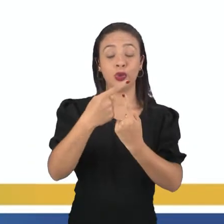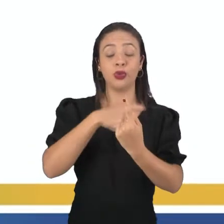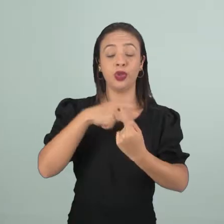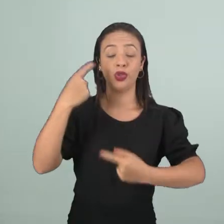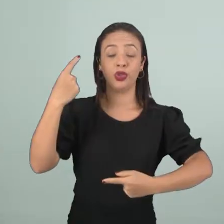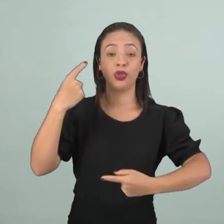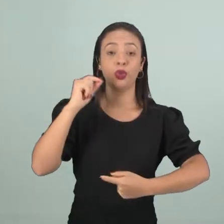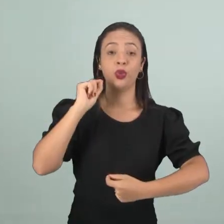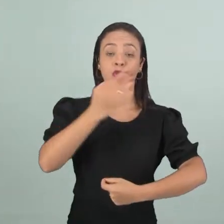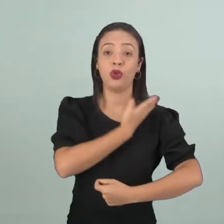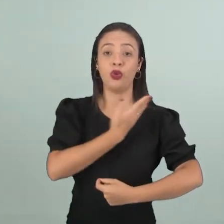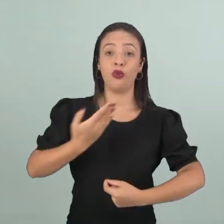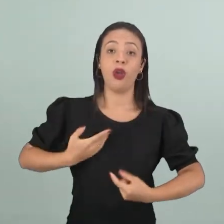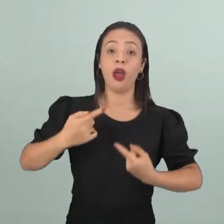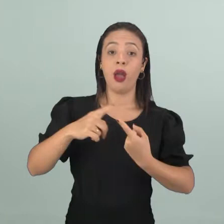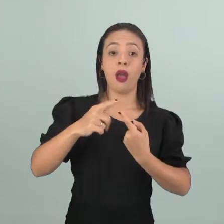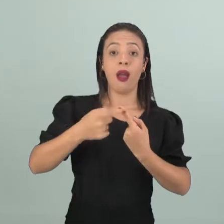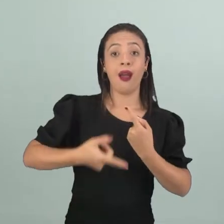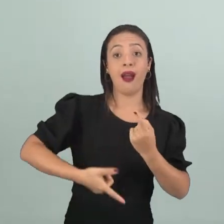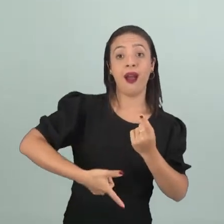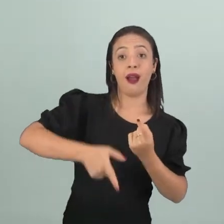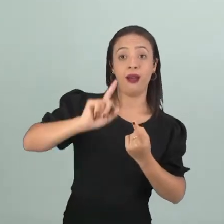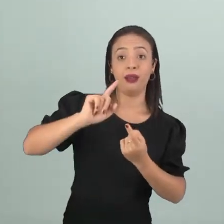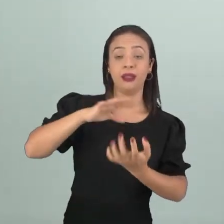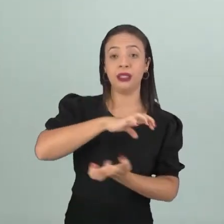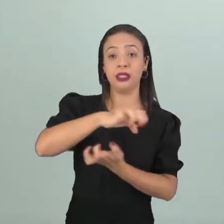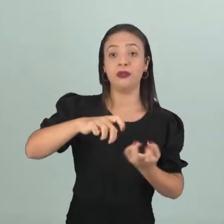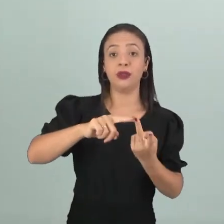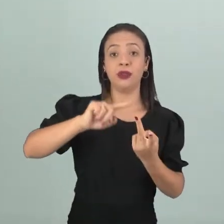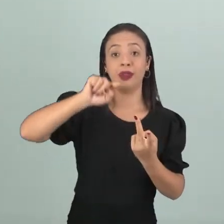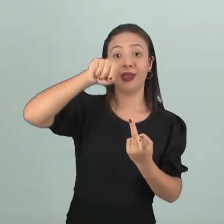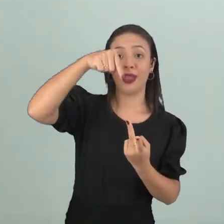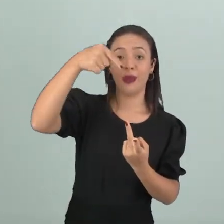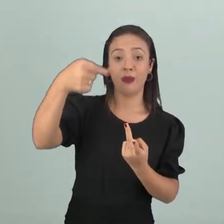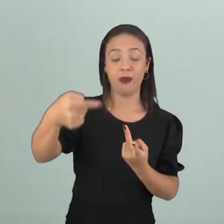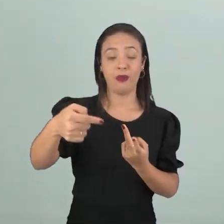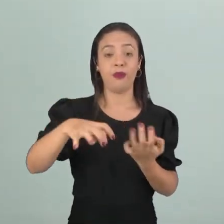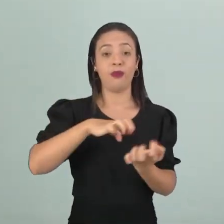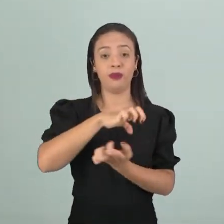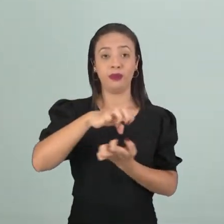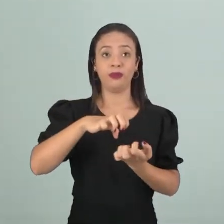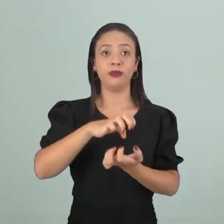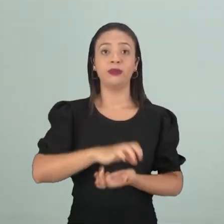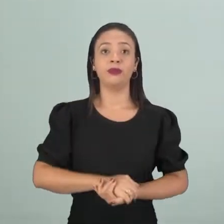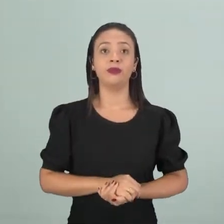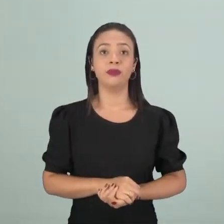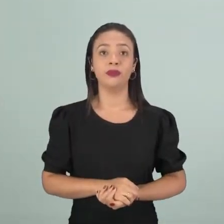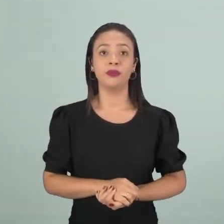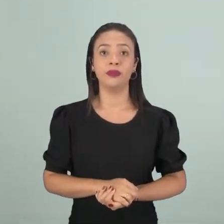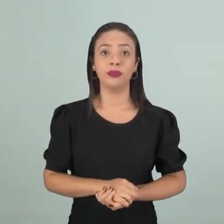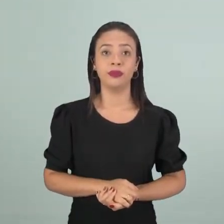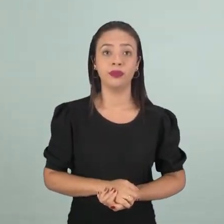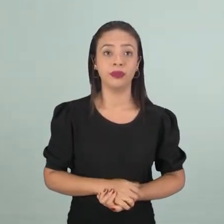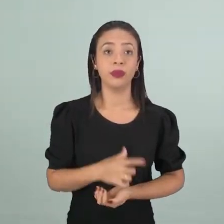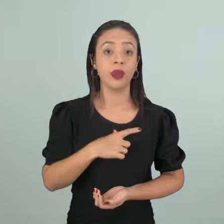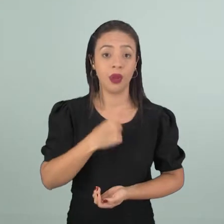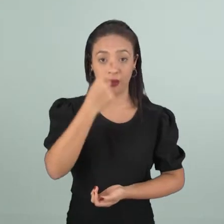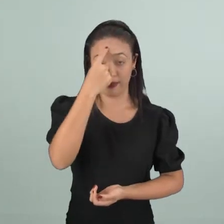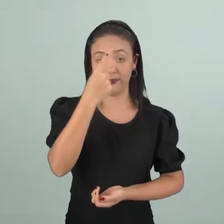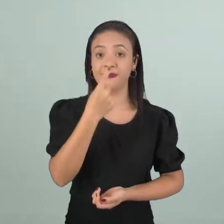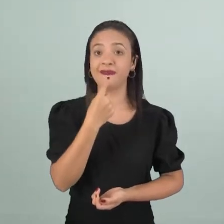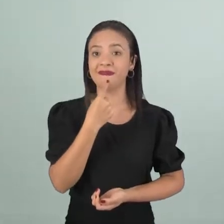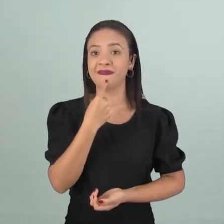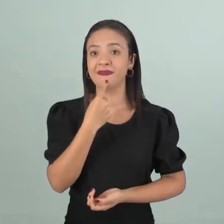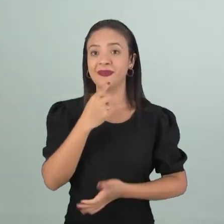governo pré-revolução e o governo pós-revolução. E aí a gente tem uma foto uma representação, uma gravura